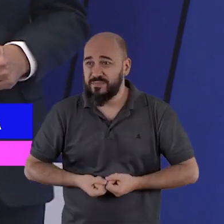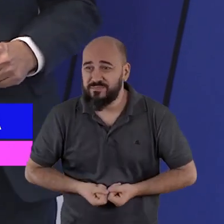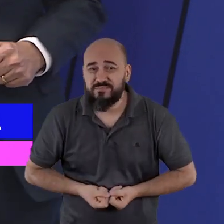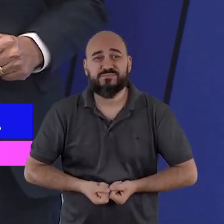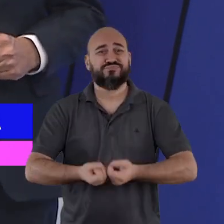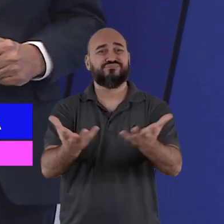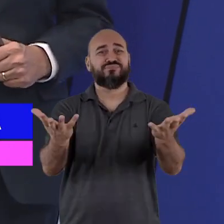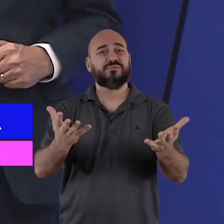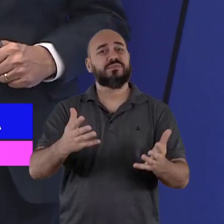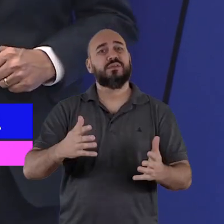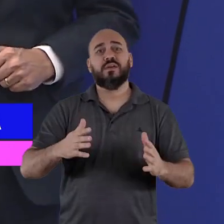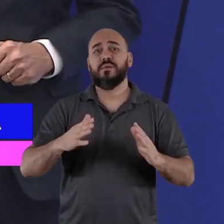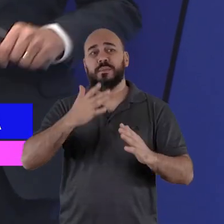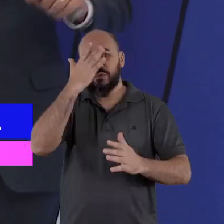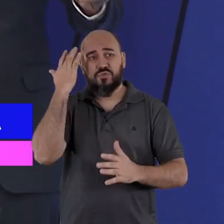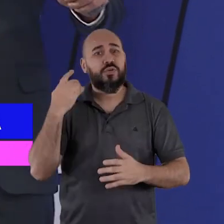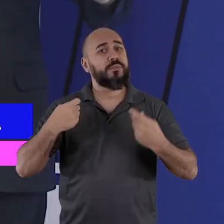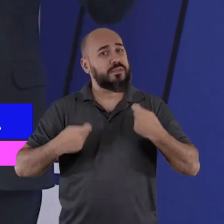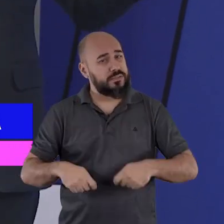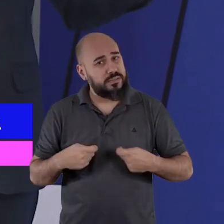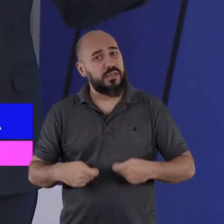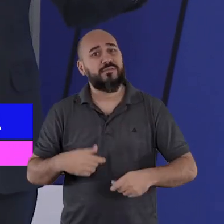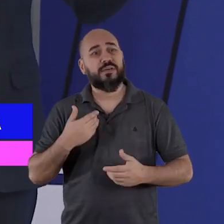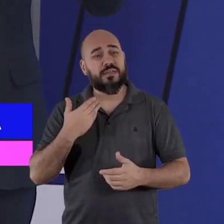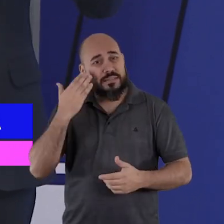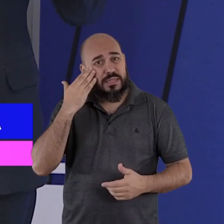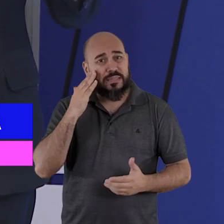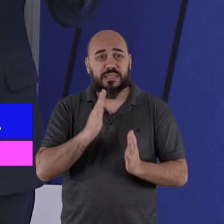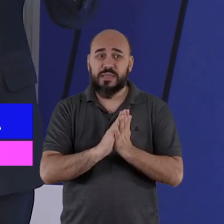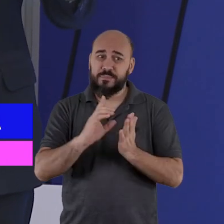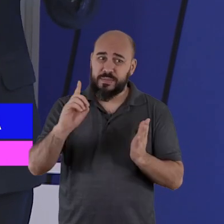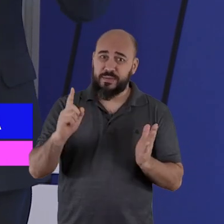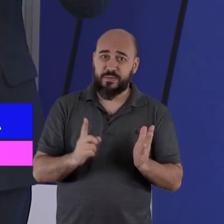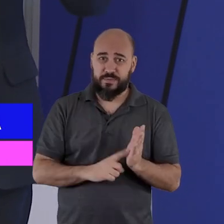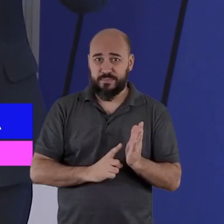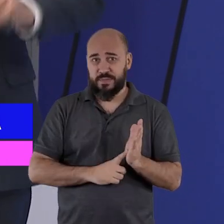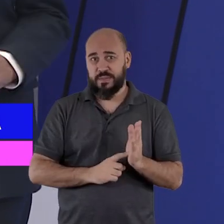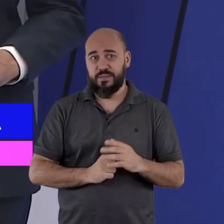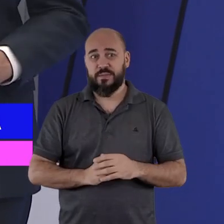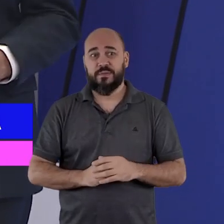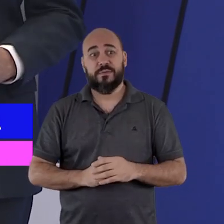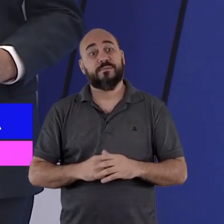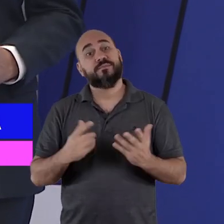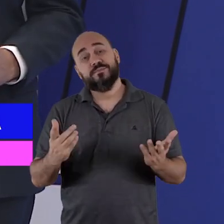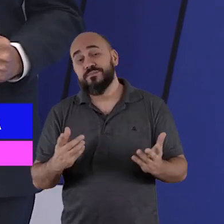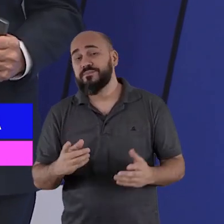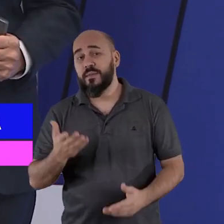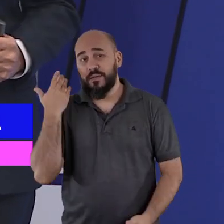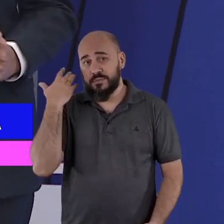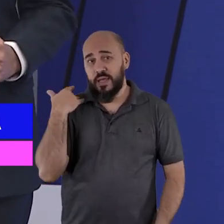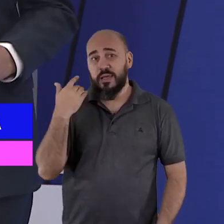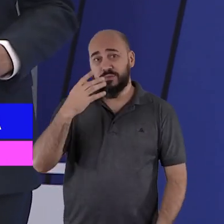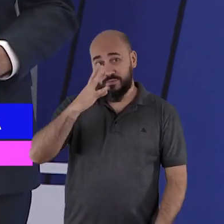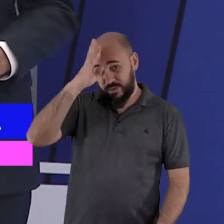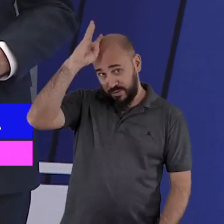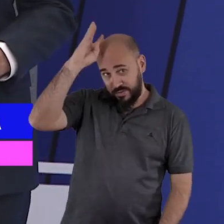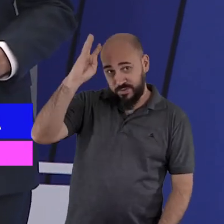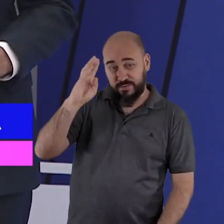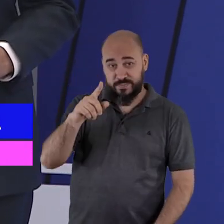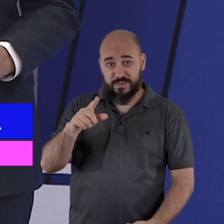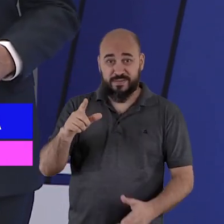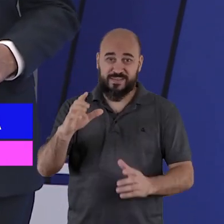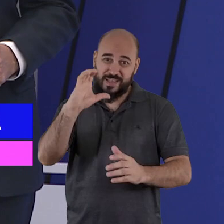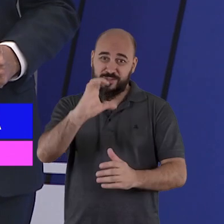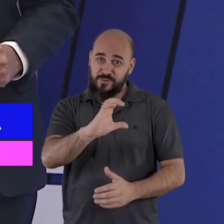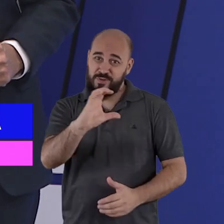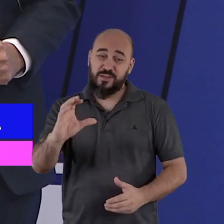Deus. Nos dias de Martinho Lutero, a igreja cristã vendia o perdão dos pecados. E na cabeça dele,